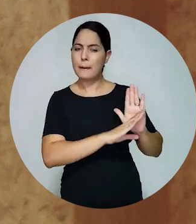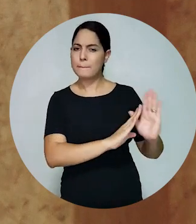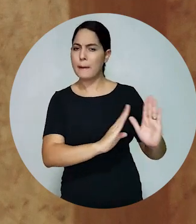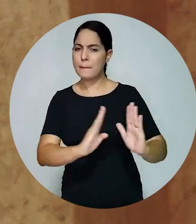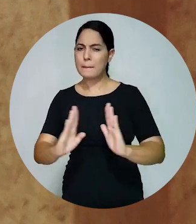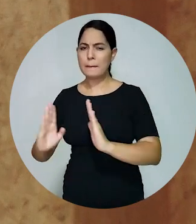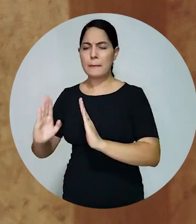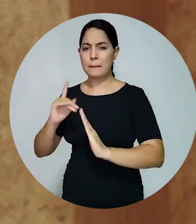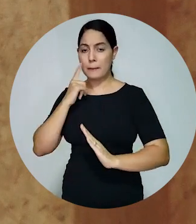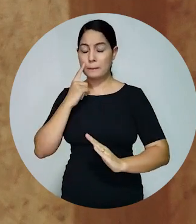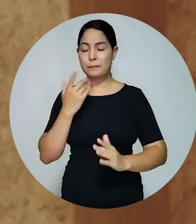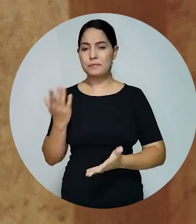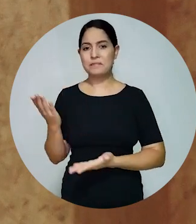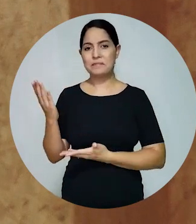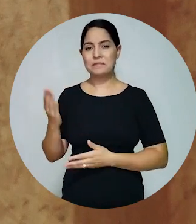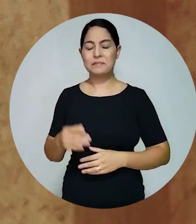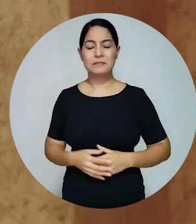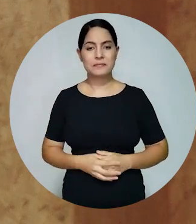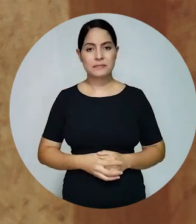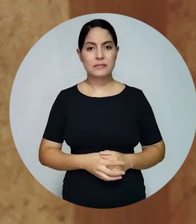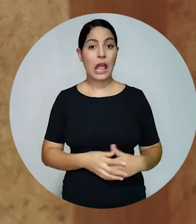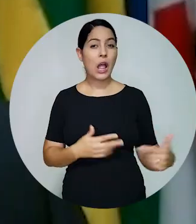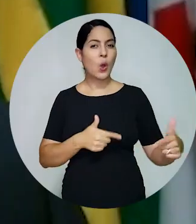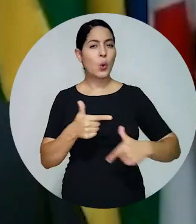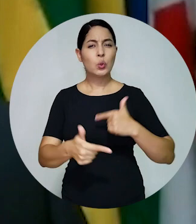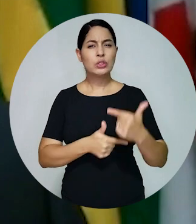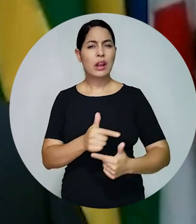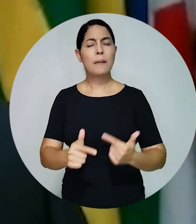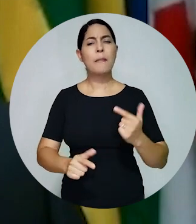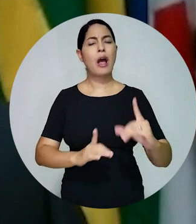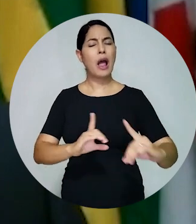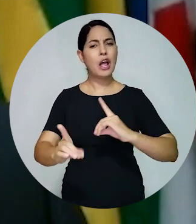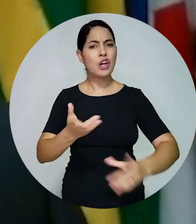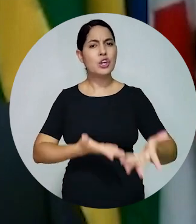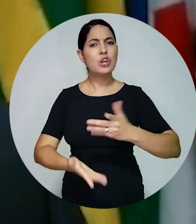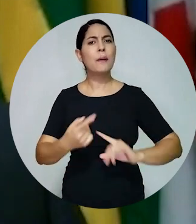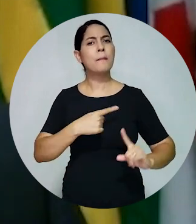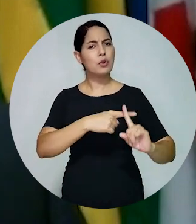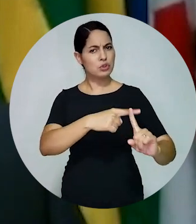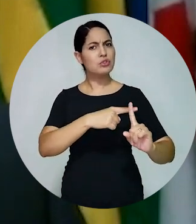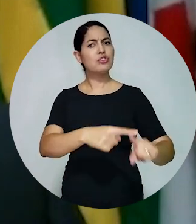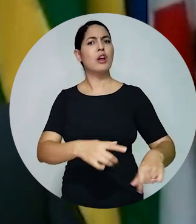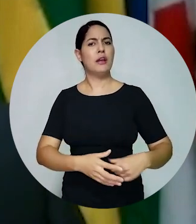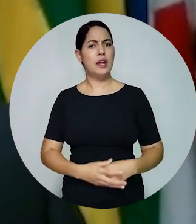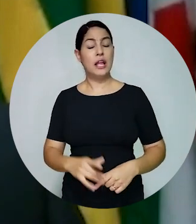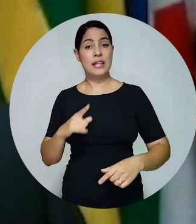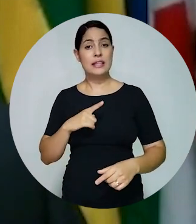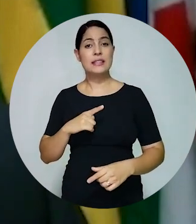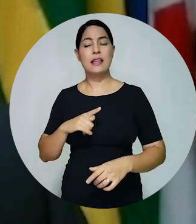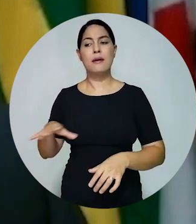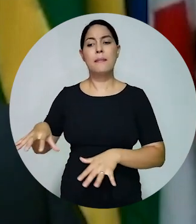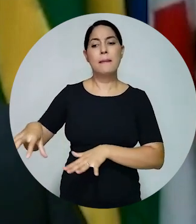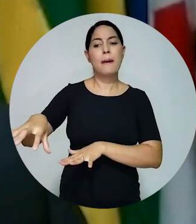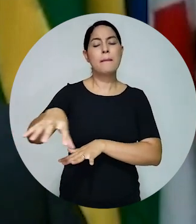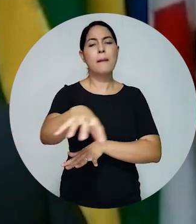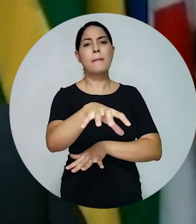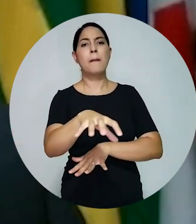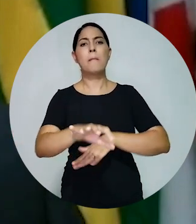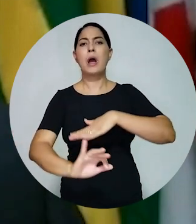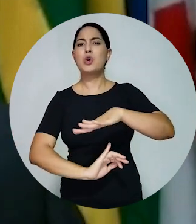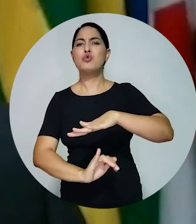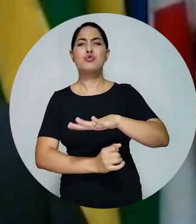com abrangência de todas as etapas do processo. O trabalho se desenvolveu numa dinâmica muito positiva